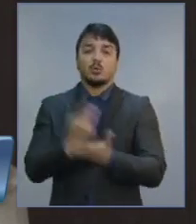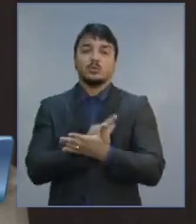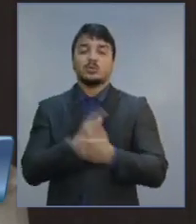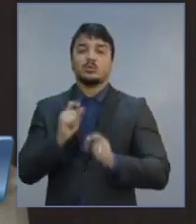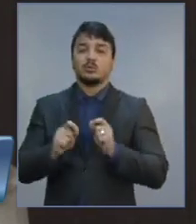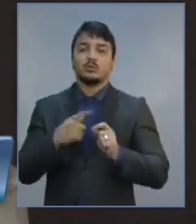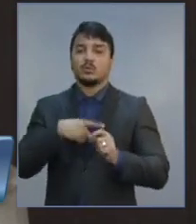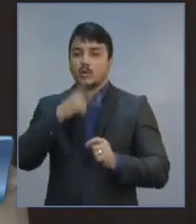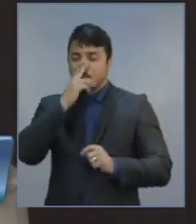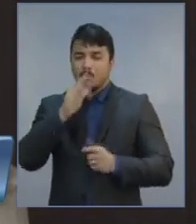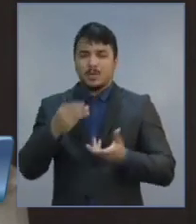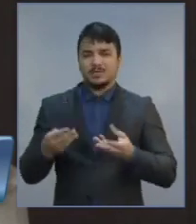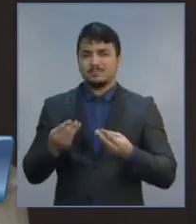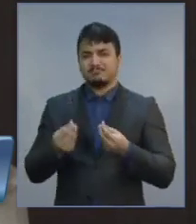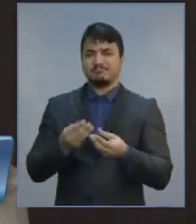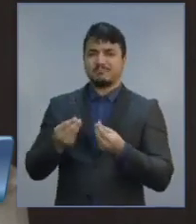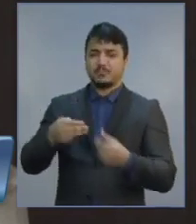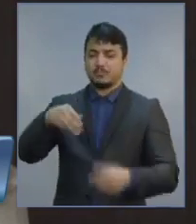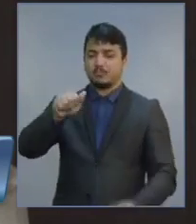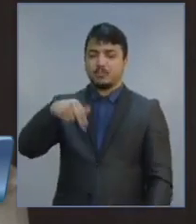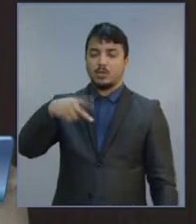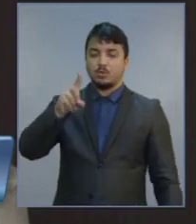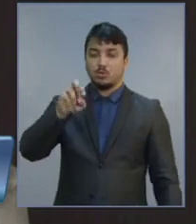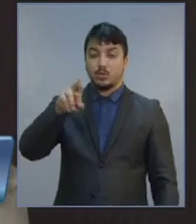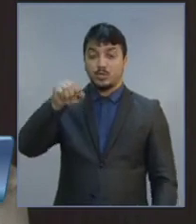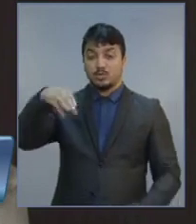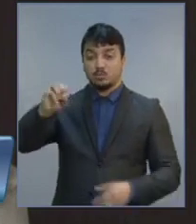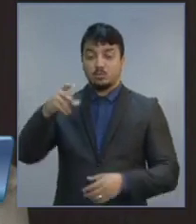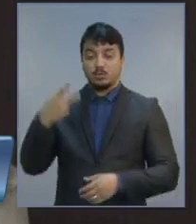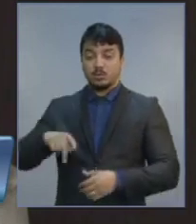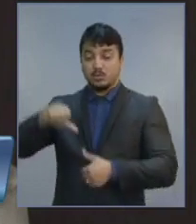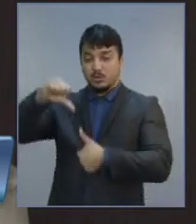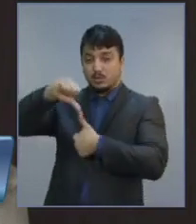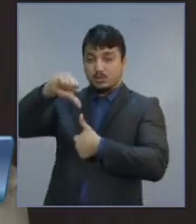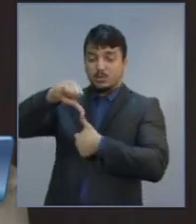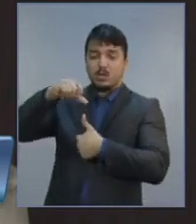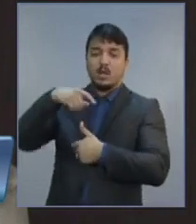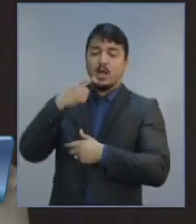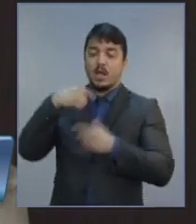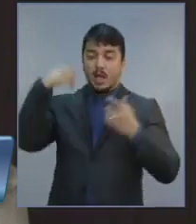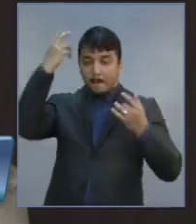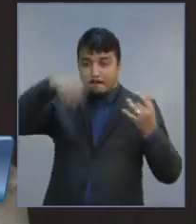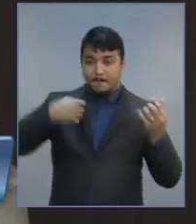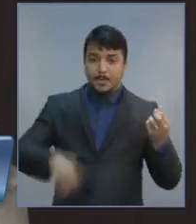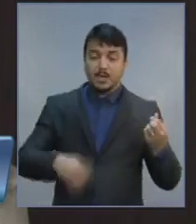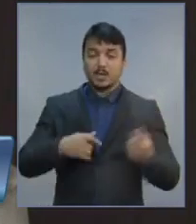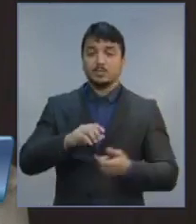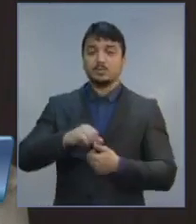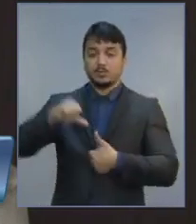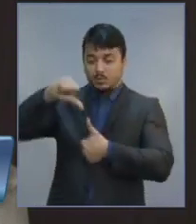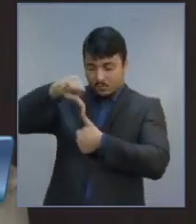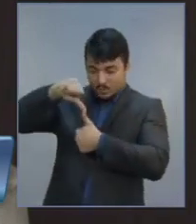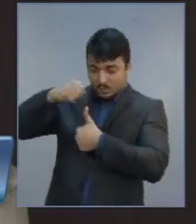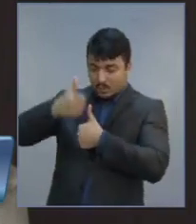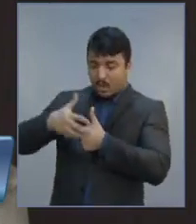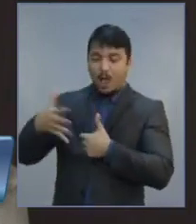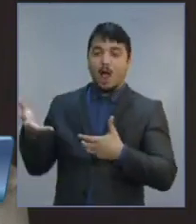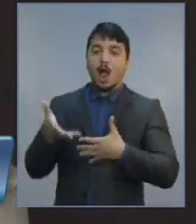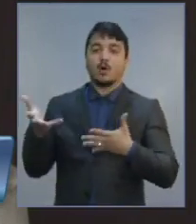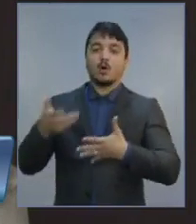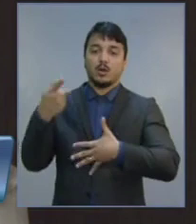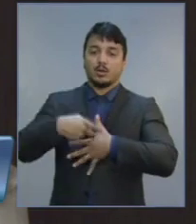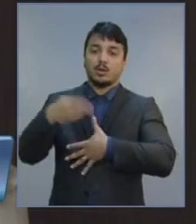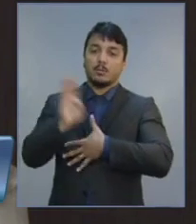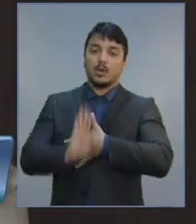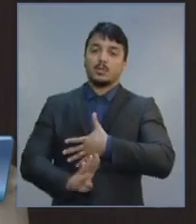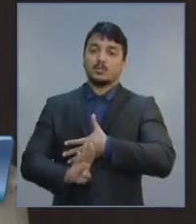de manodurismo, como se diz em espanhol, na América Central. Houve no México, na América Central, desce aqui agora. É